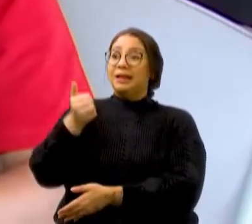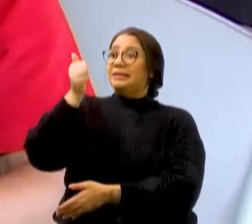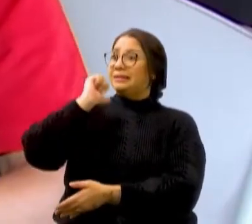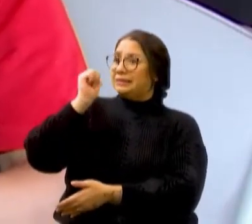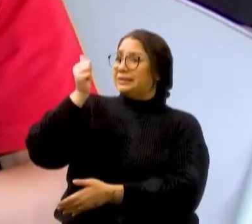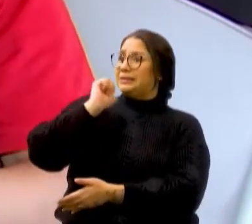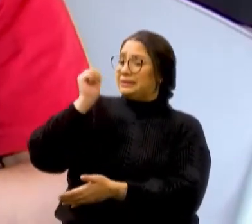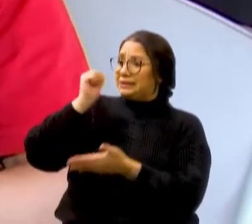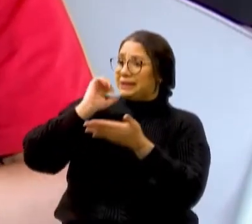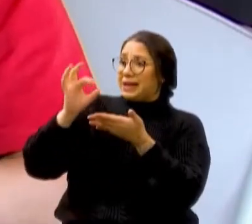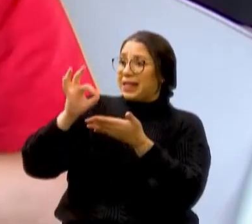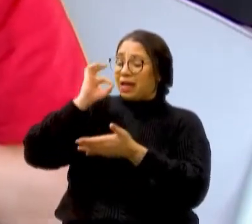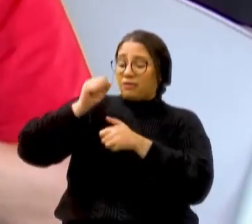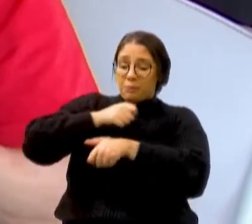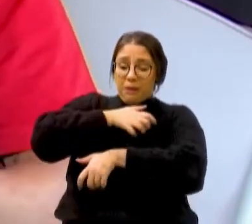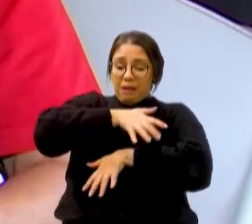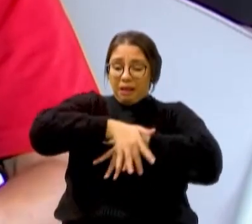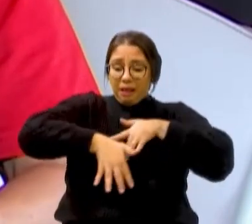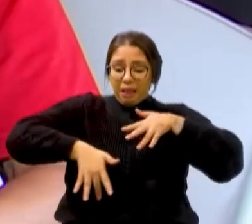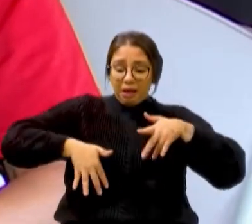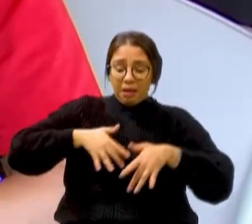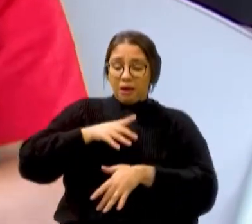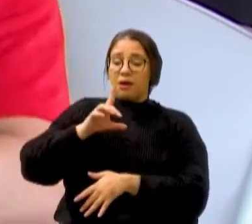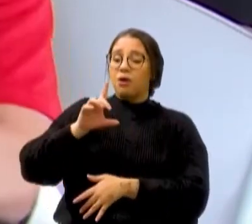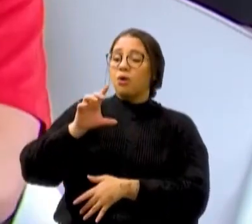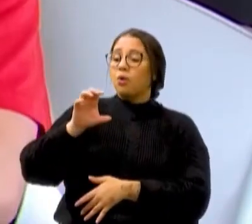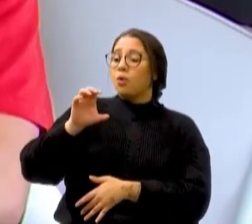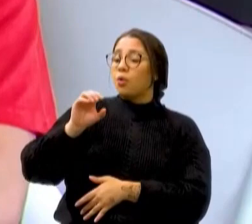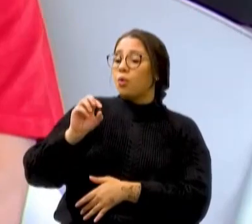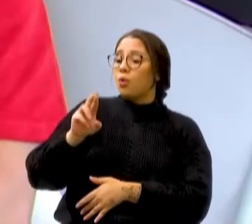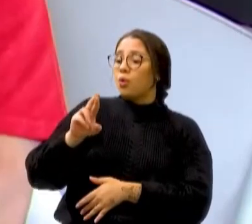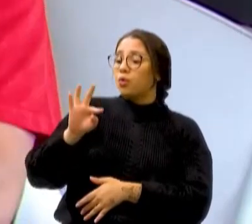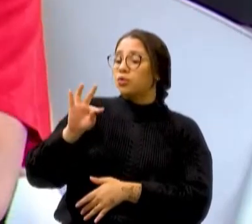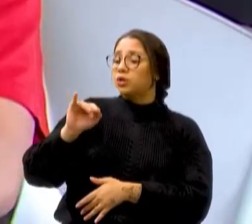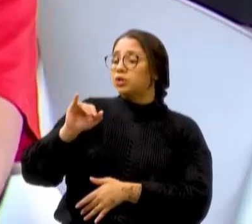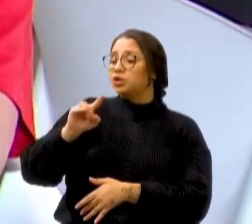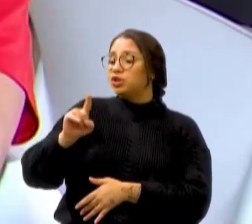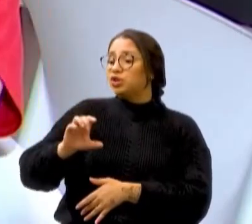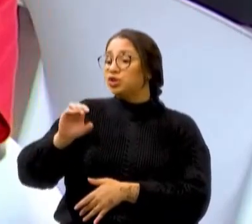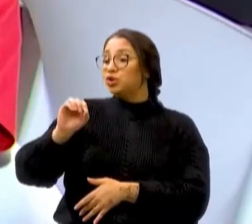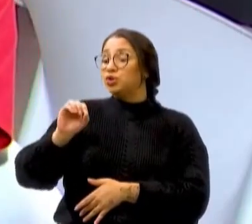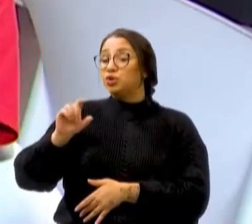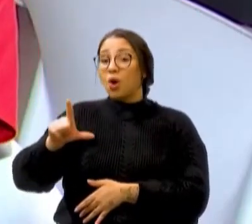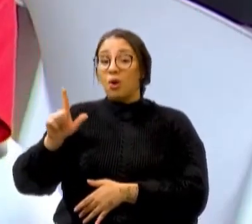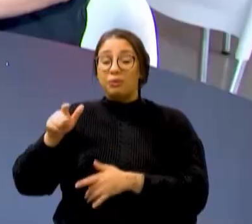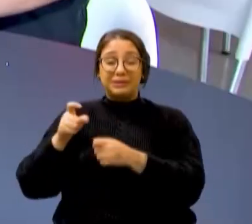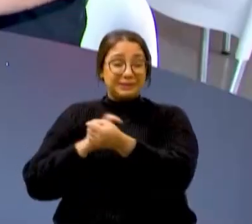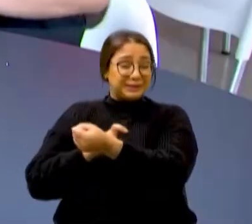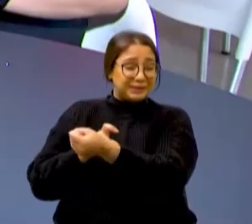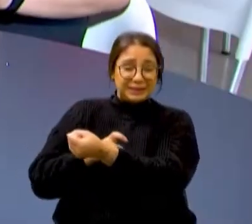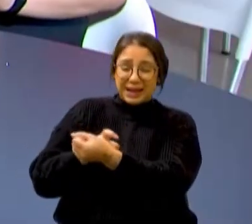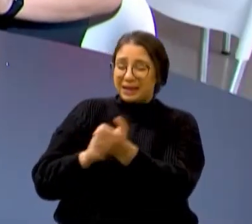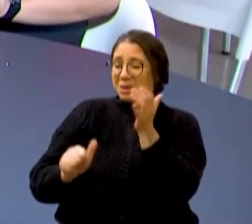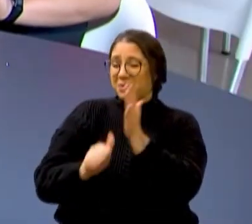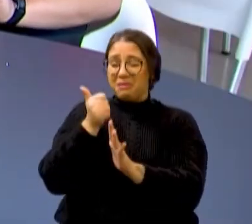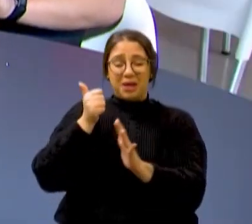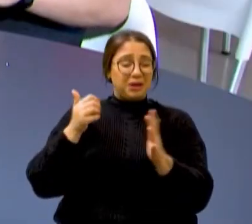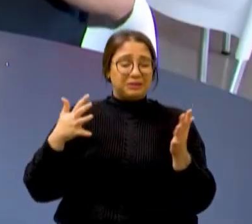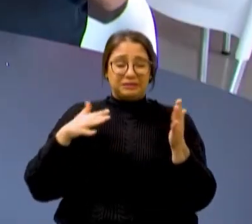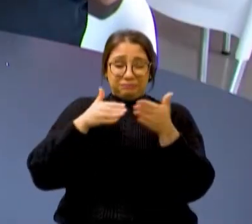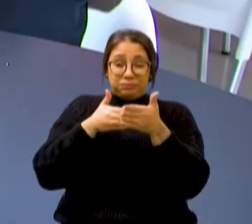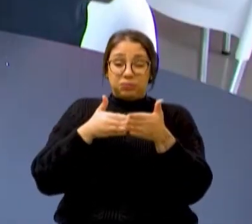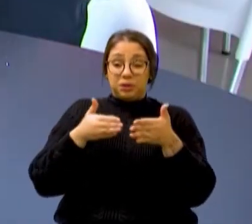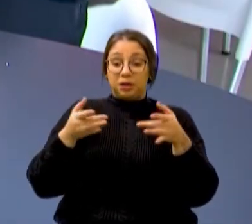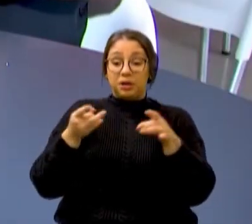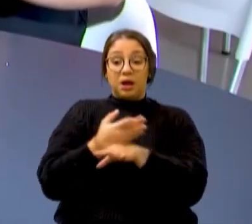excesso de café vai liberar muito cortisol, vai gerar estresse, e na primeira dificuldade que você tiver ali, você vai querer